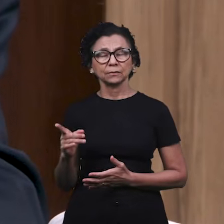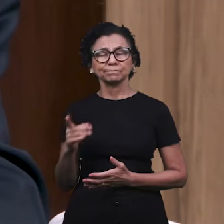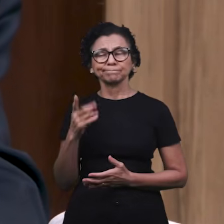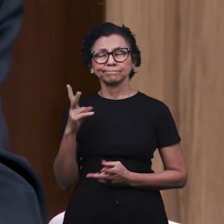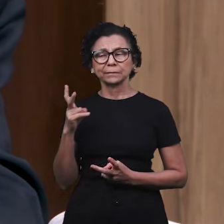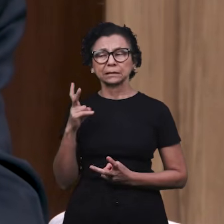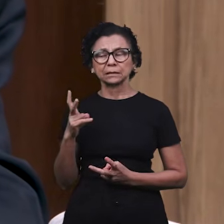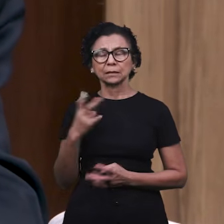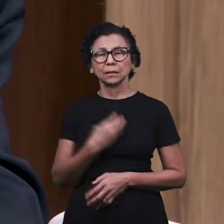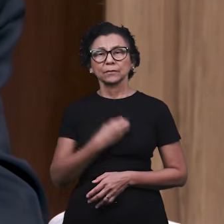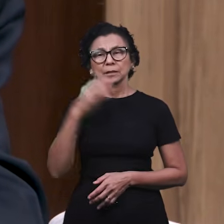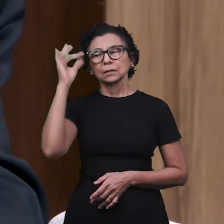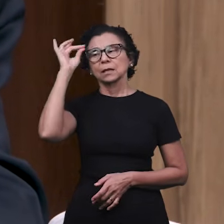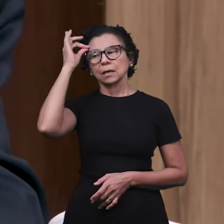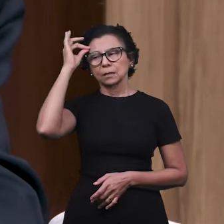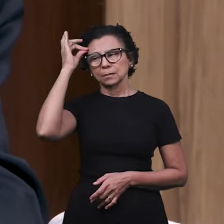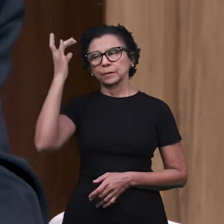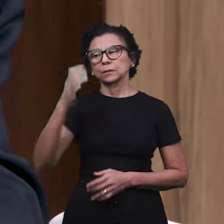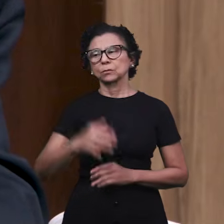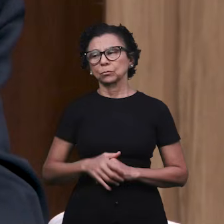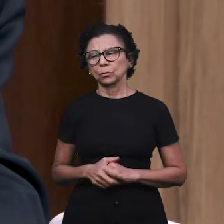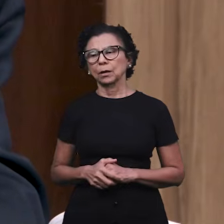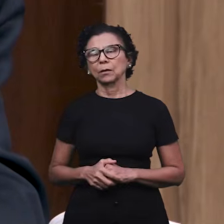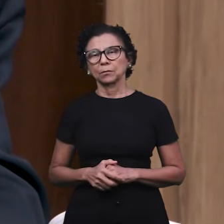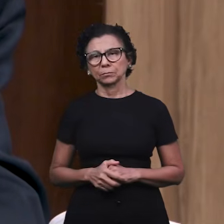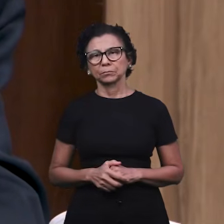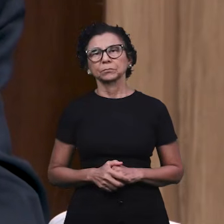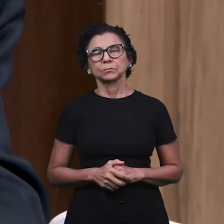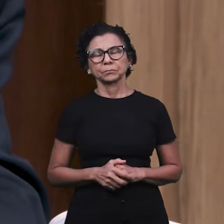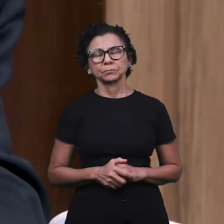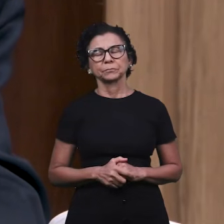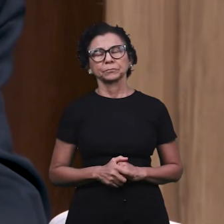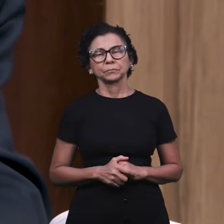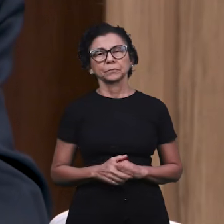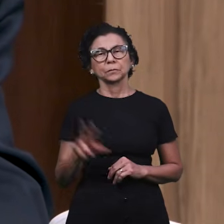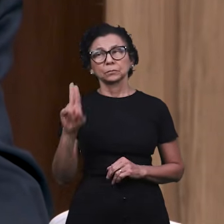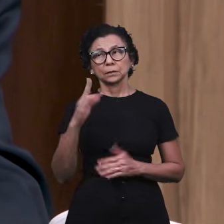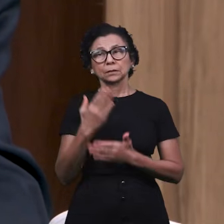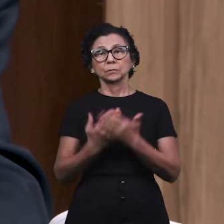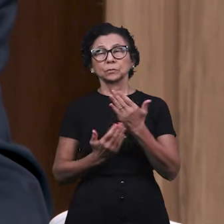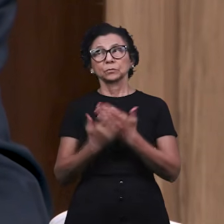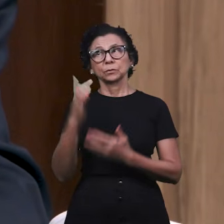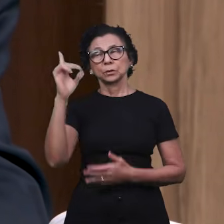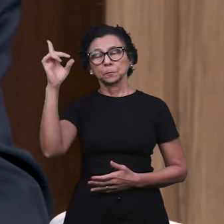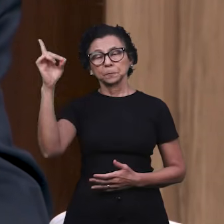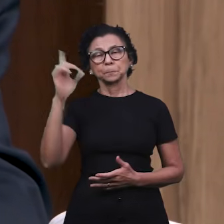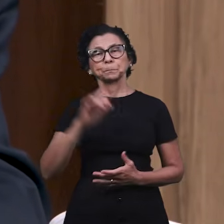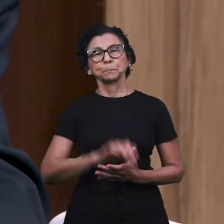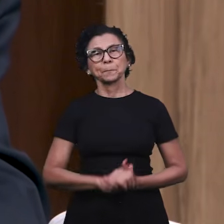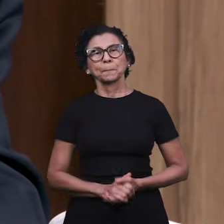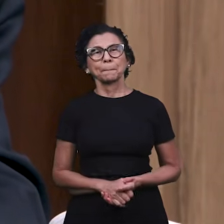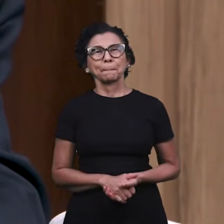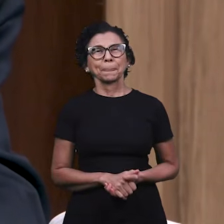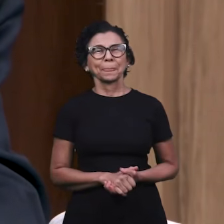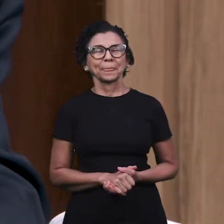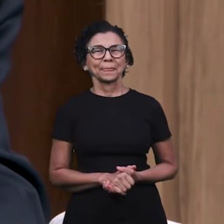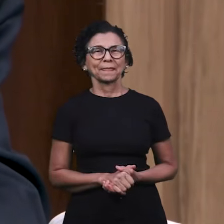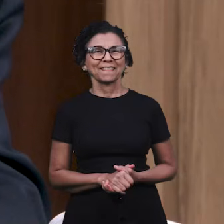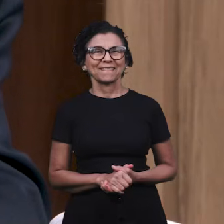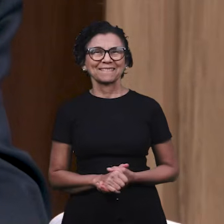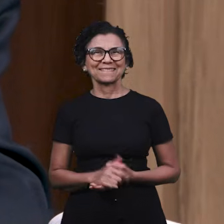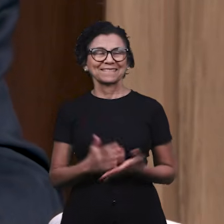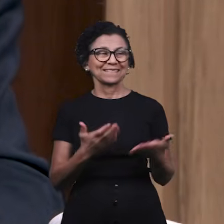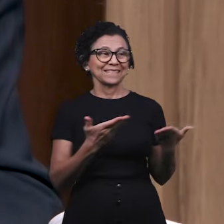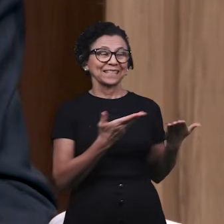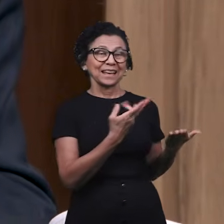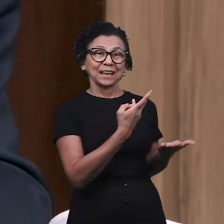espiritual daqueles que estão sendo instrumentos ali nas mãos de Deus. Eu vou então agora passar a palavra aos nossos convidados,